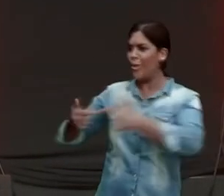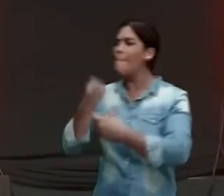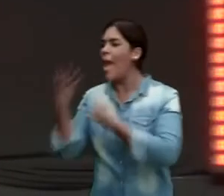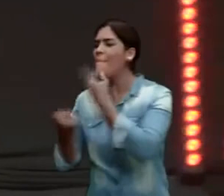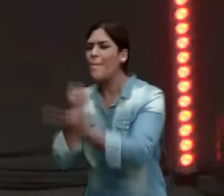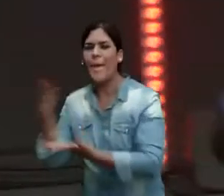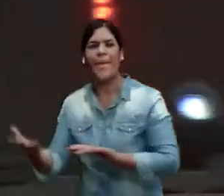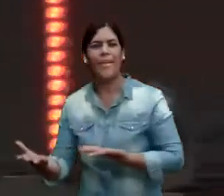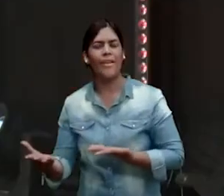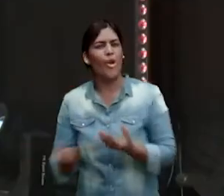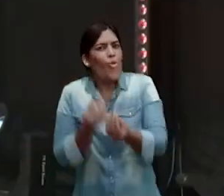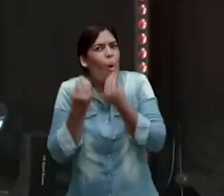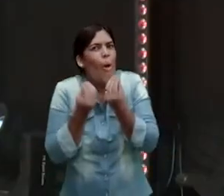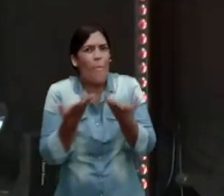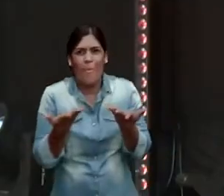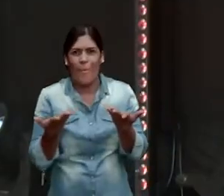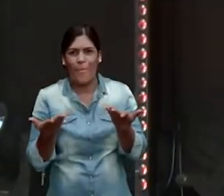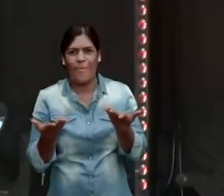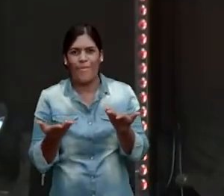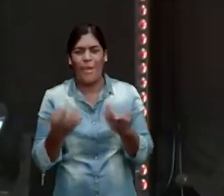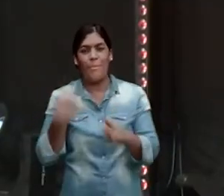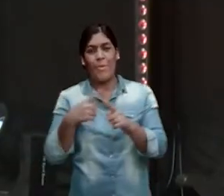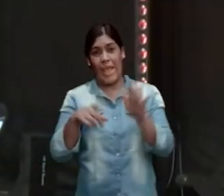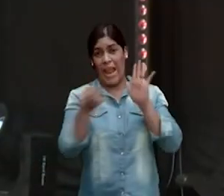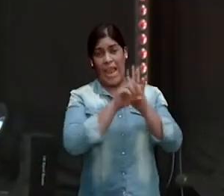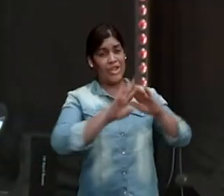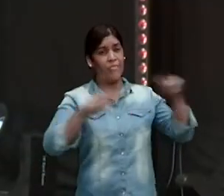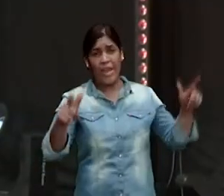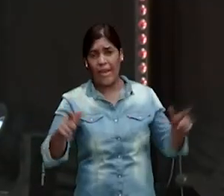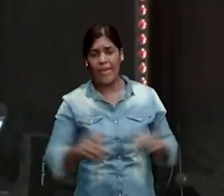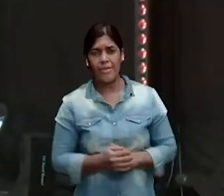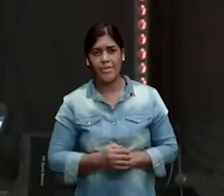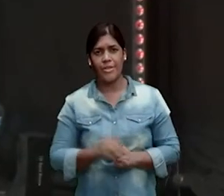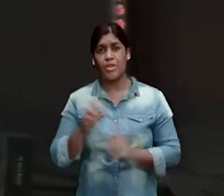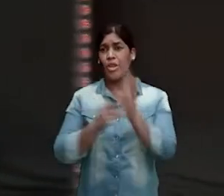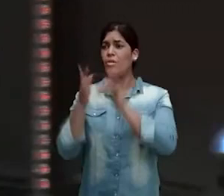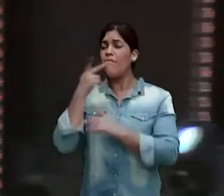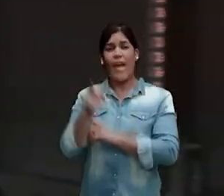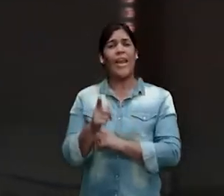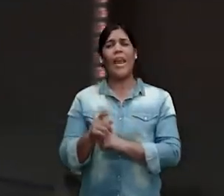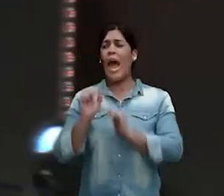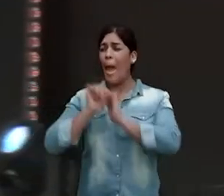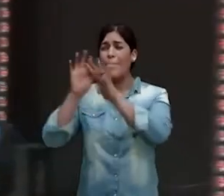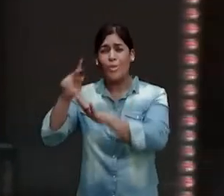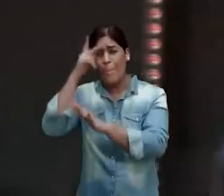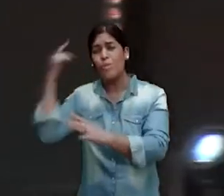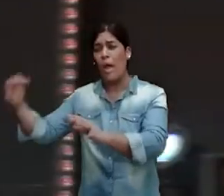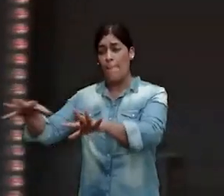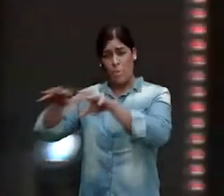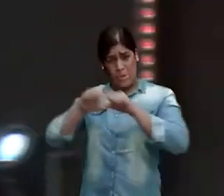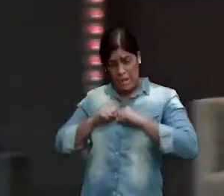ele diz assim abençoe os que vos amaldiçoam no meu Deus do céu Isso não tem base